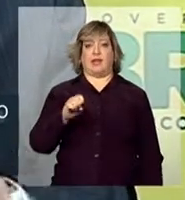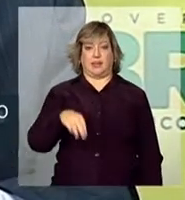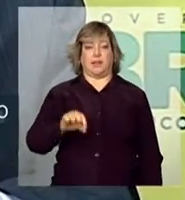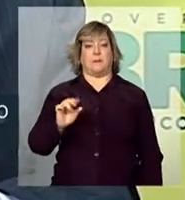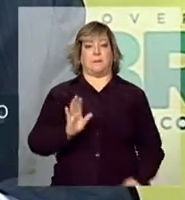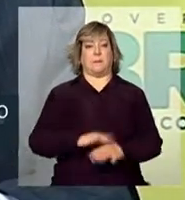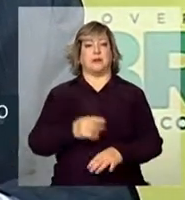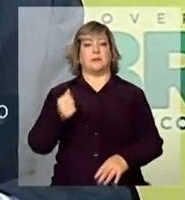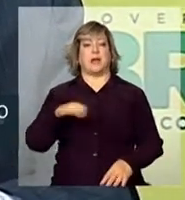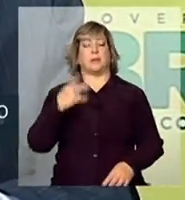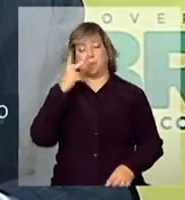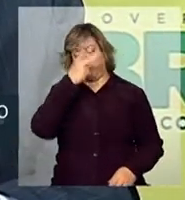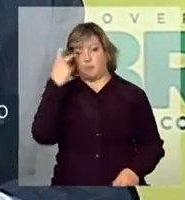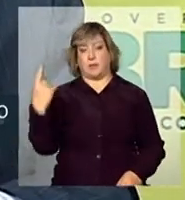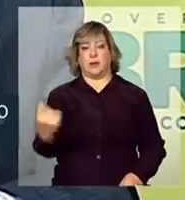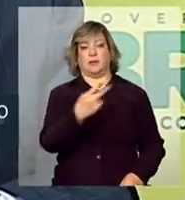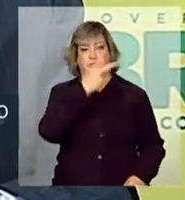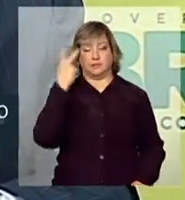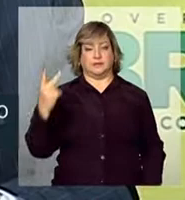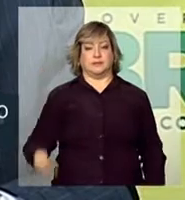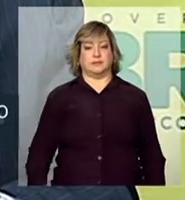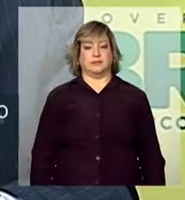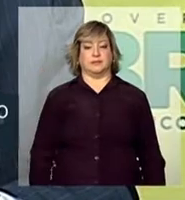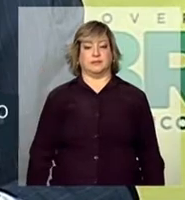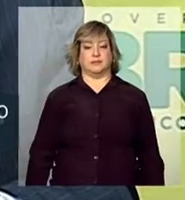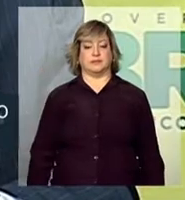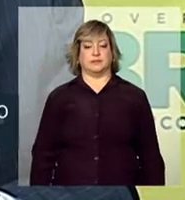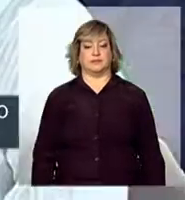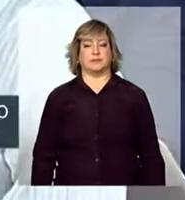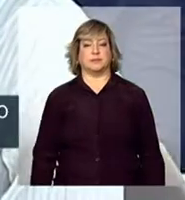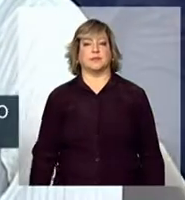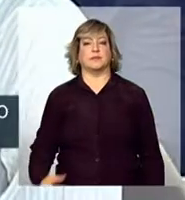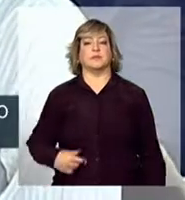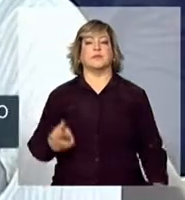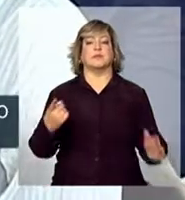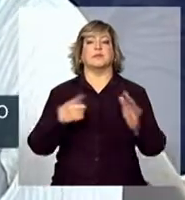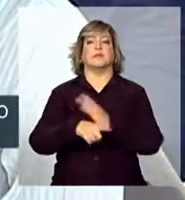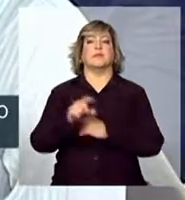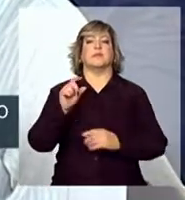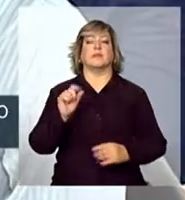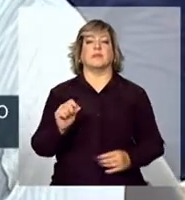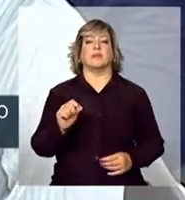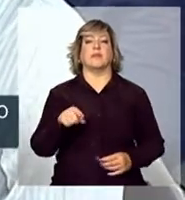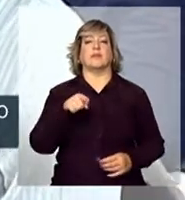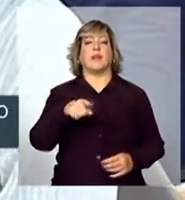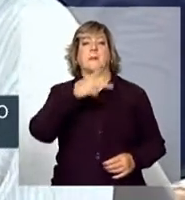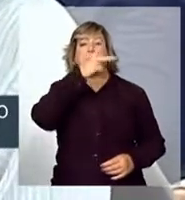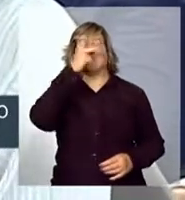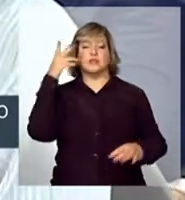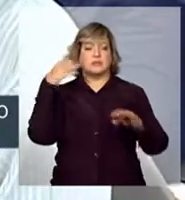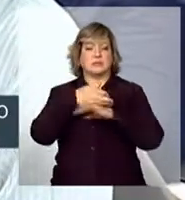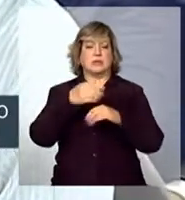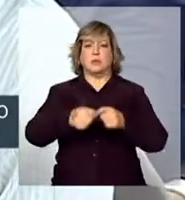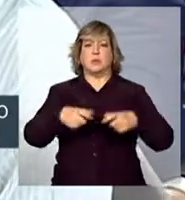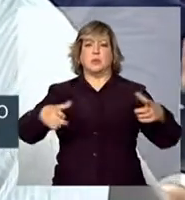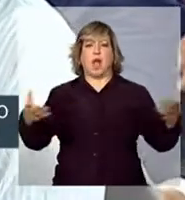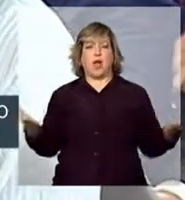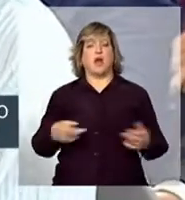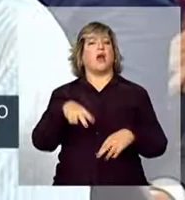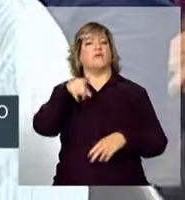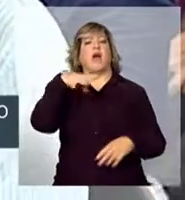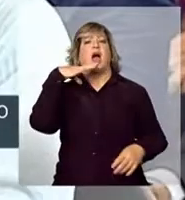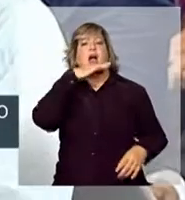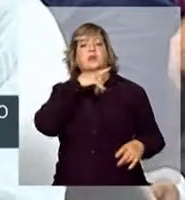participante Ministro é a que o senhor atribui o aumento no número de inscritos do Enem considera uma pessoa